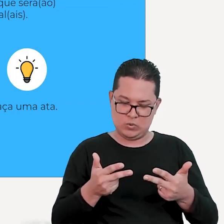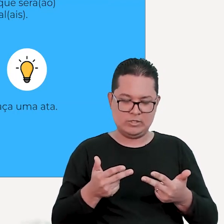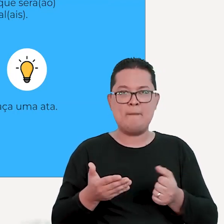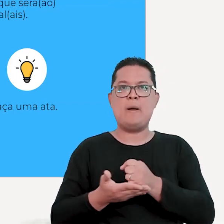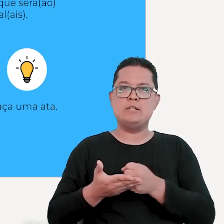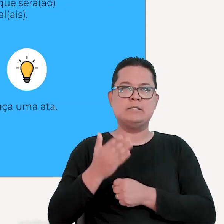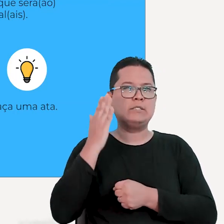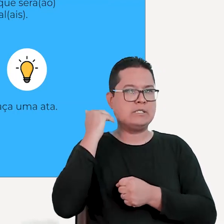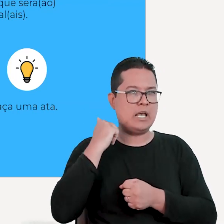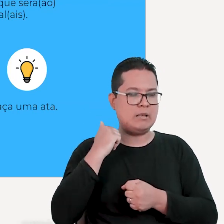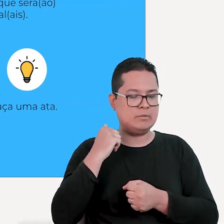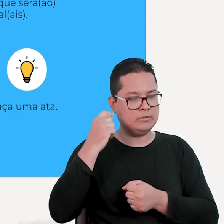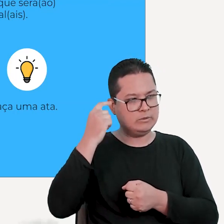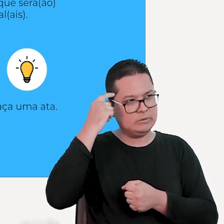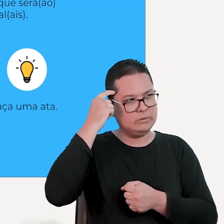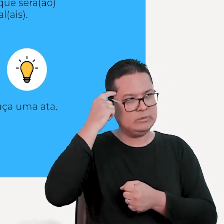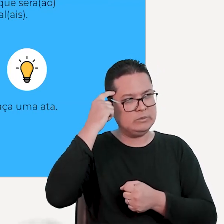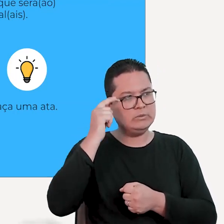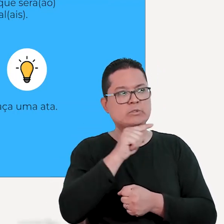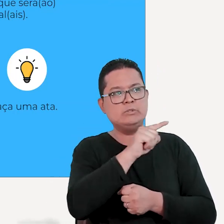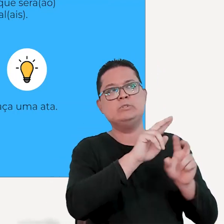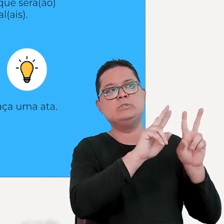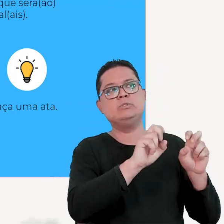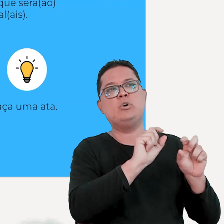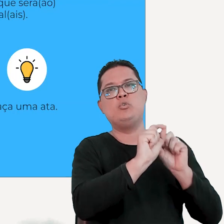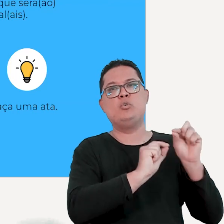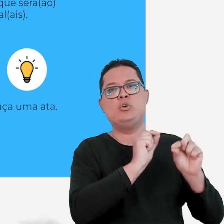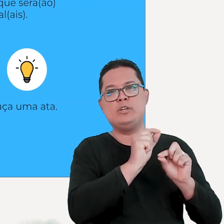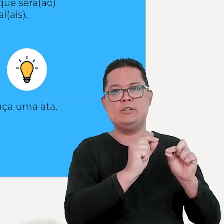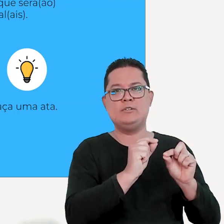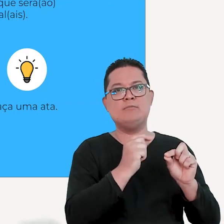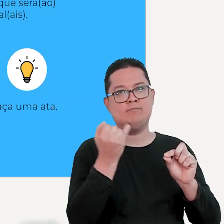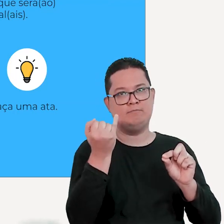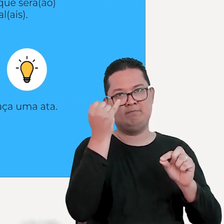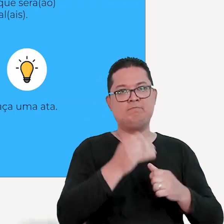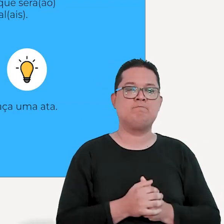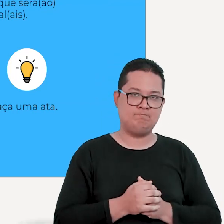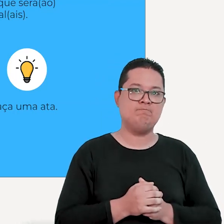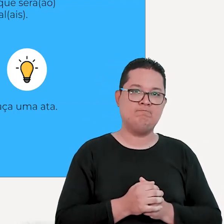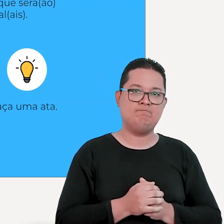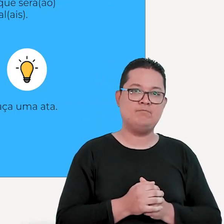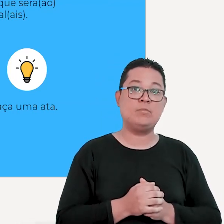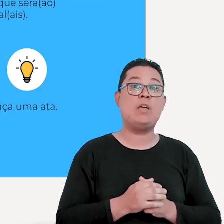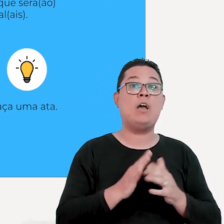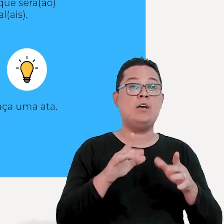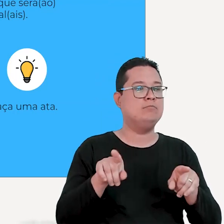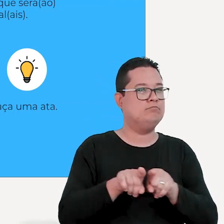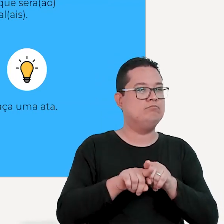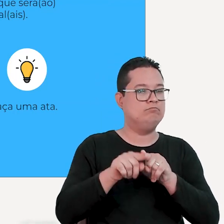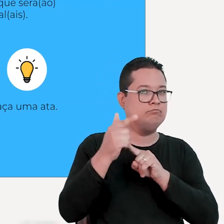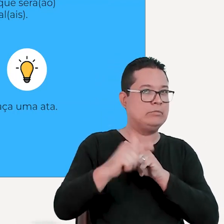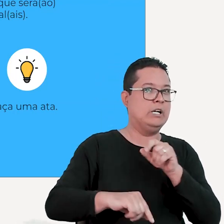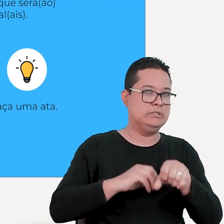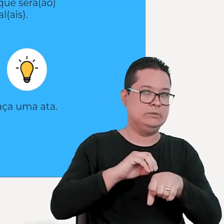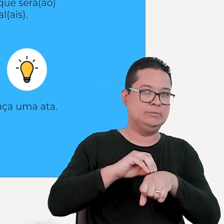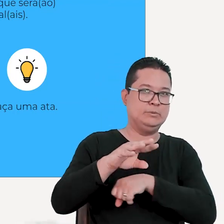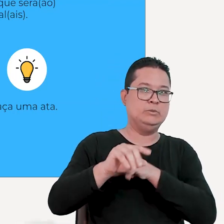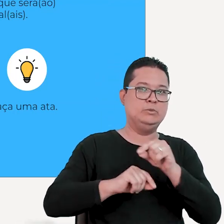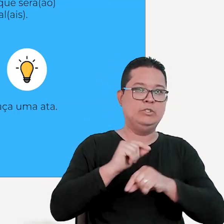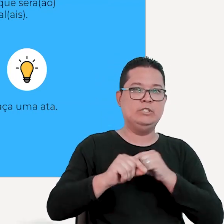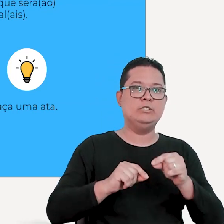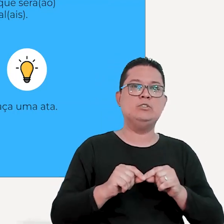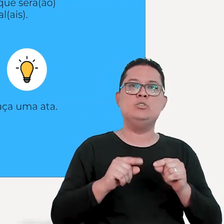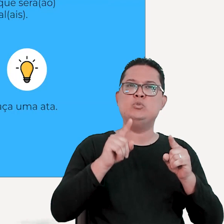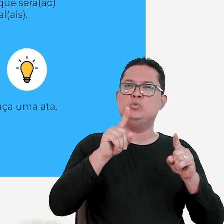Das informações básicas sobre aquele assunto. E não esqueça de anotar as dúvidas. A segunda dica é relacionada a isso.